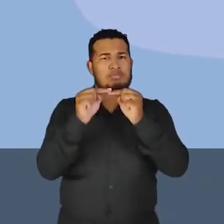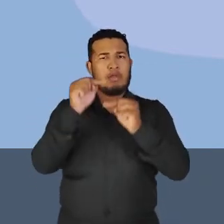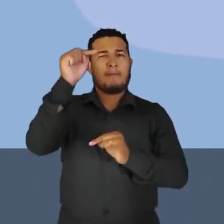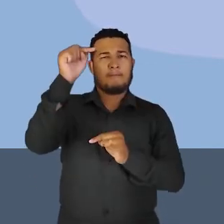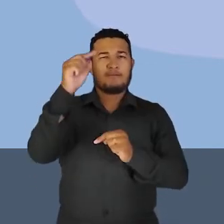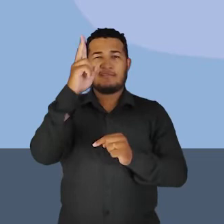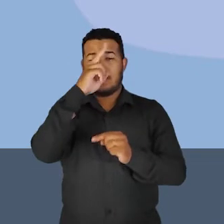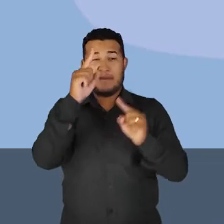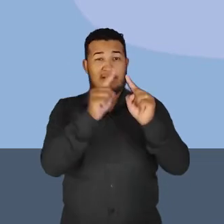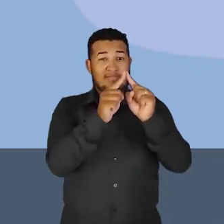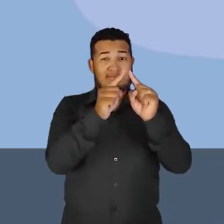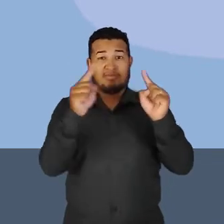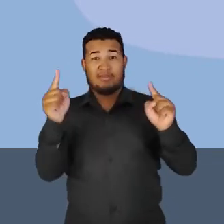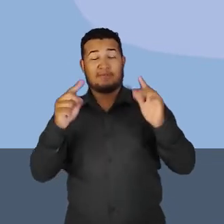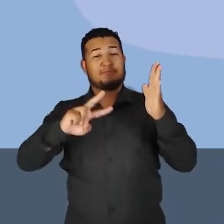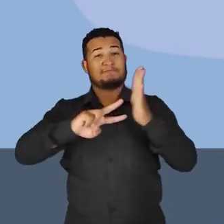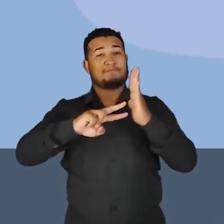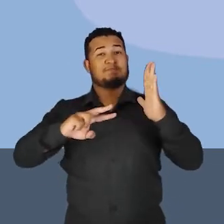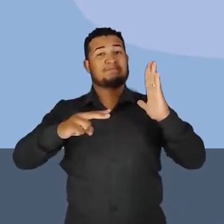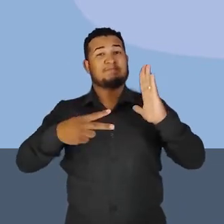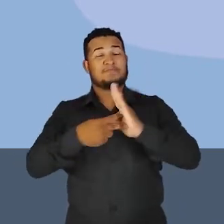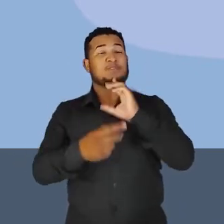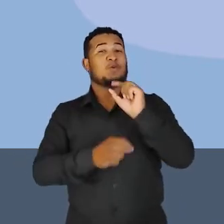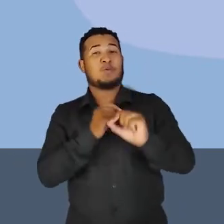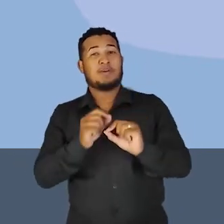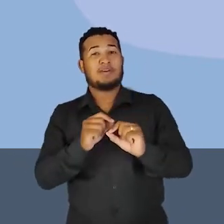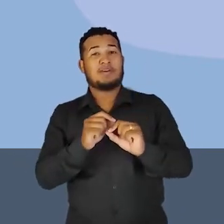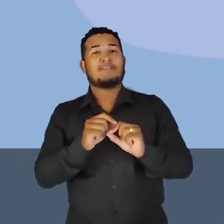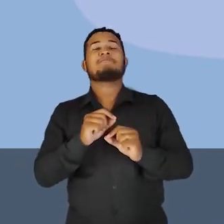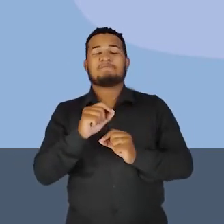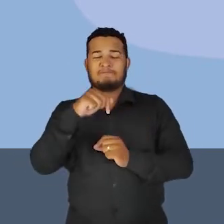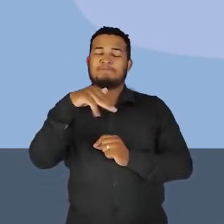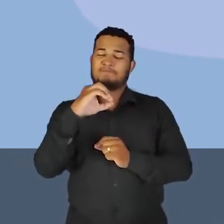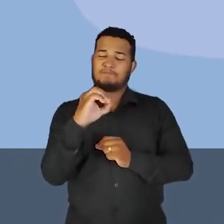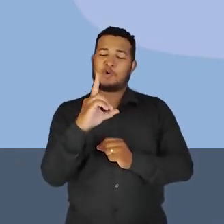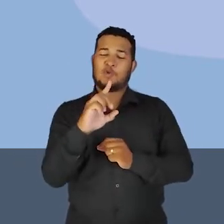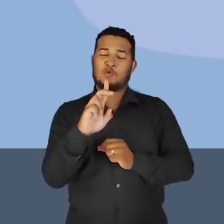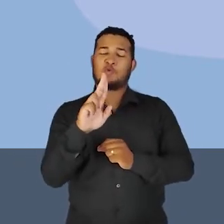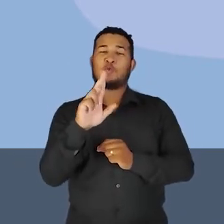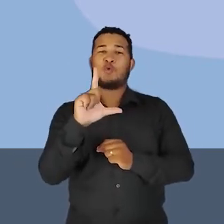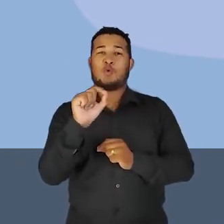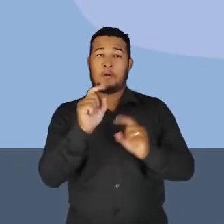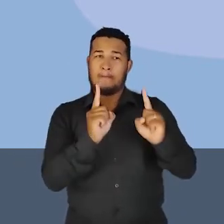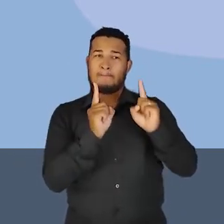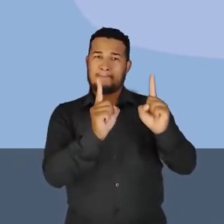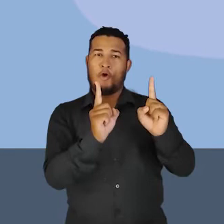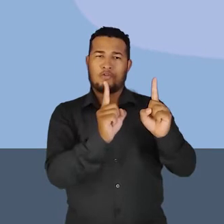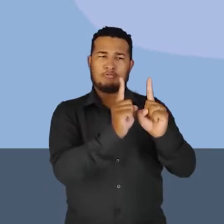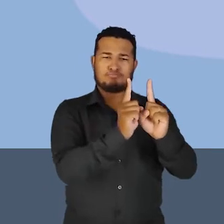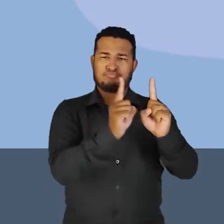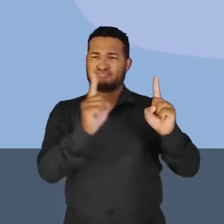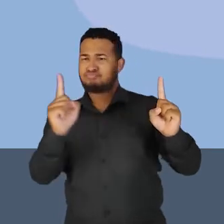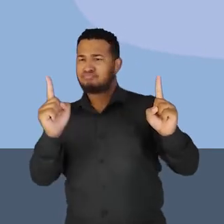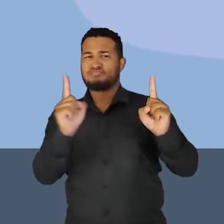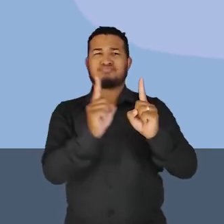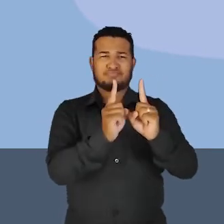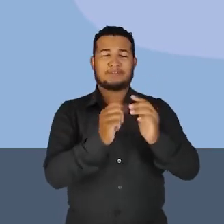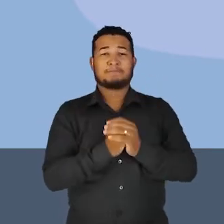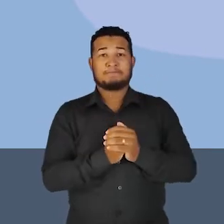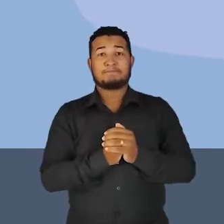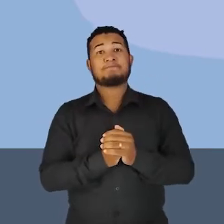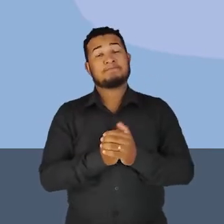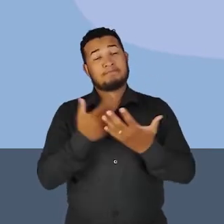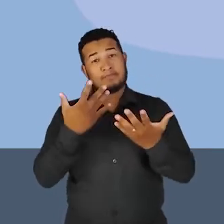nós falamos que o tamanho da seta nos indica o módulo deste vetor. Neste